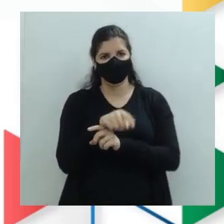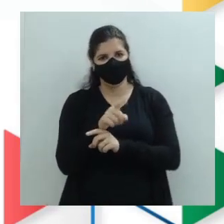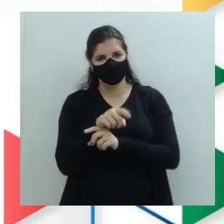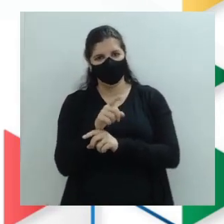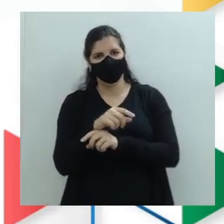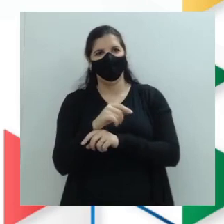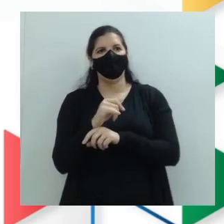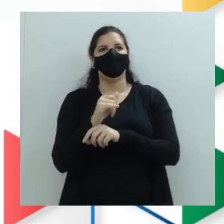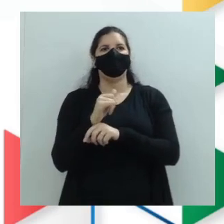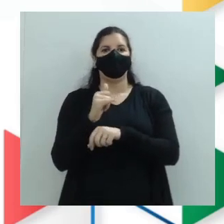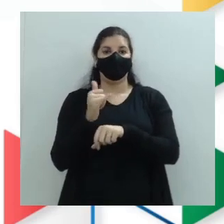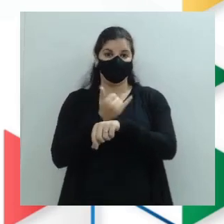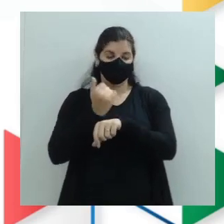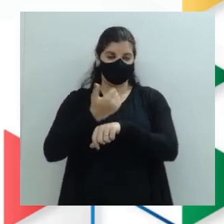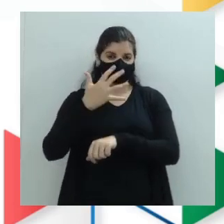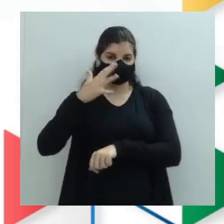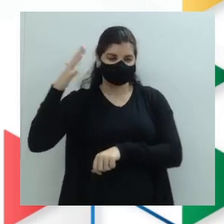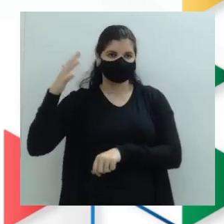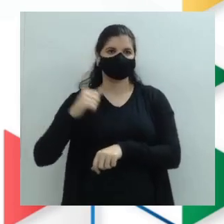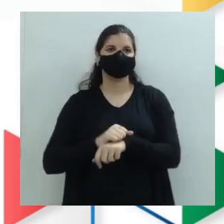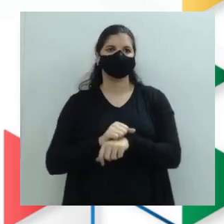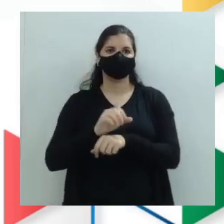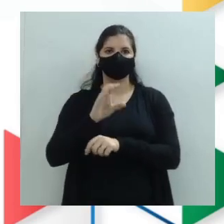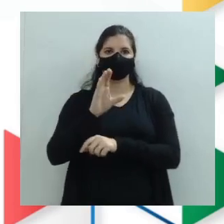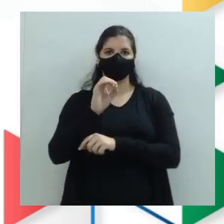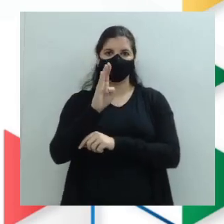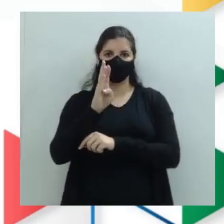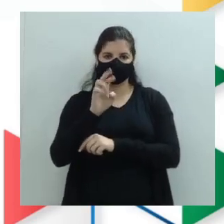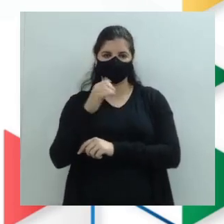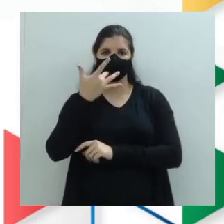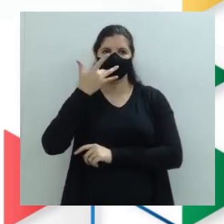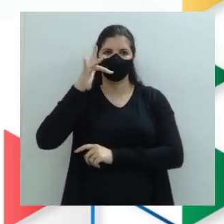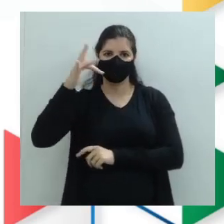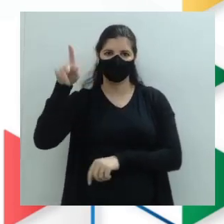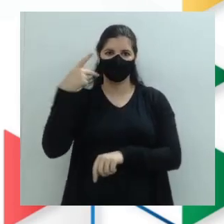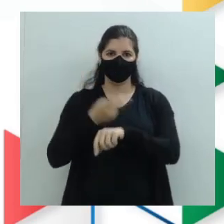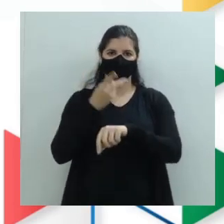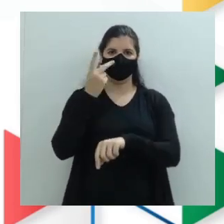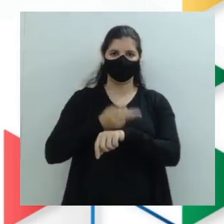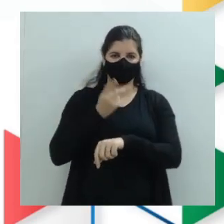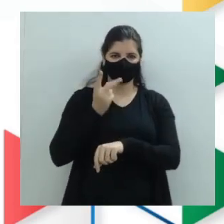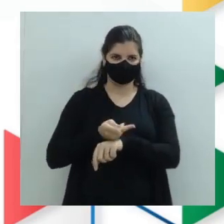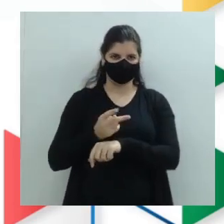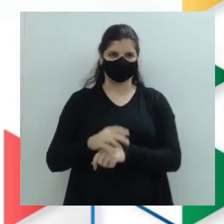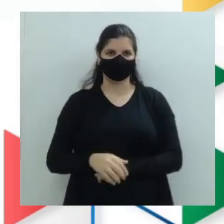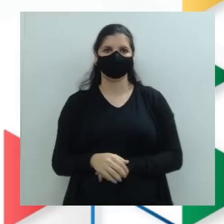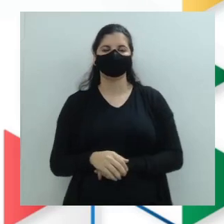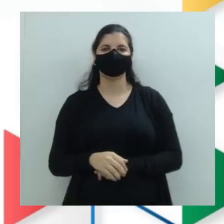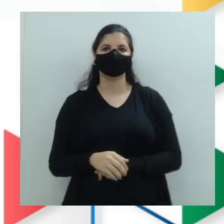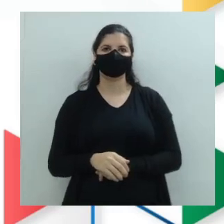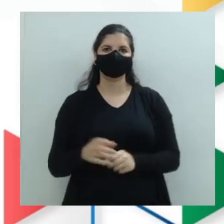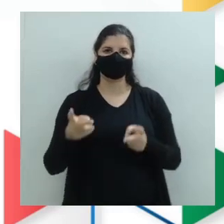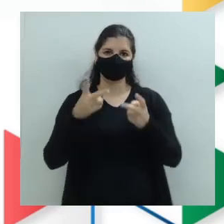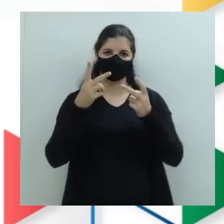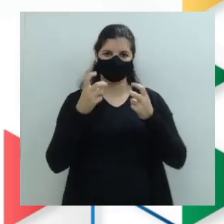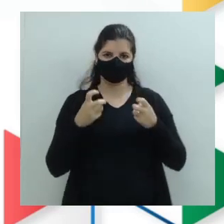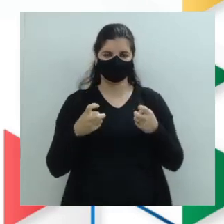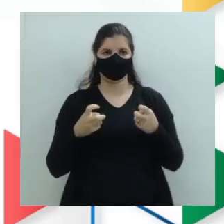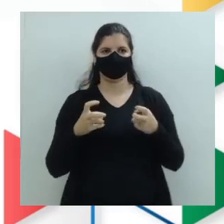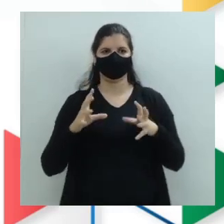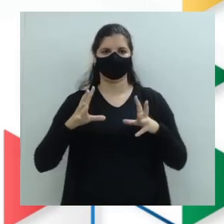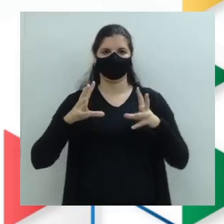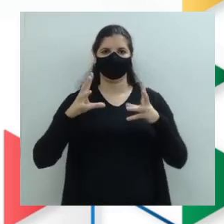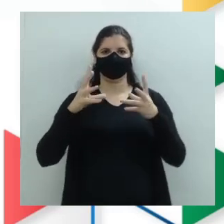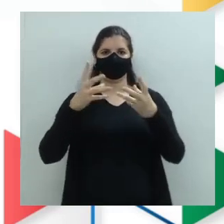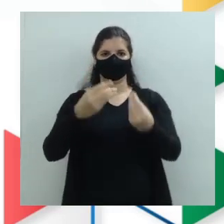gente tem o alumínio, o cobre, o ouro, a prata, e aí a gente vê justamente